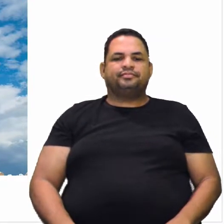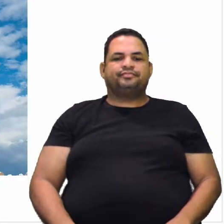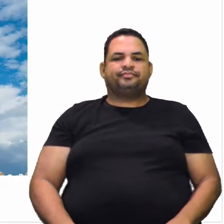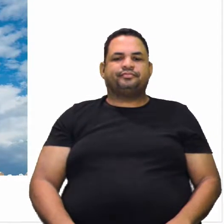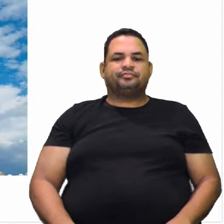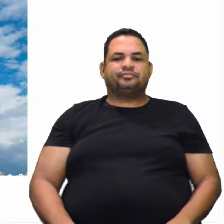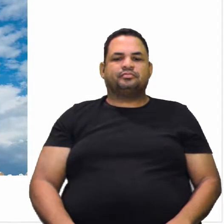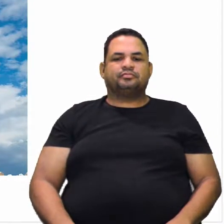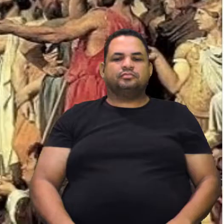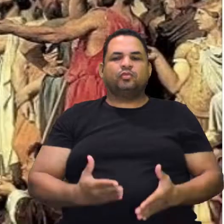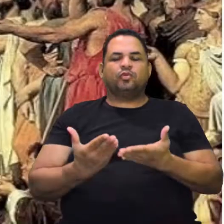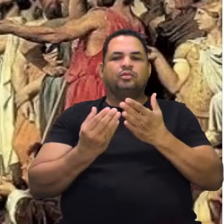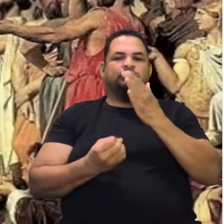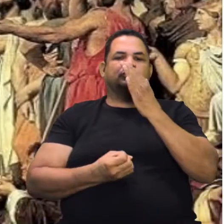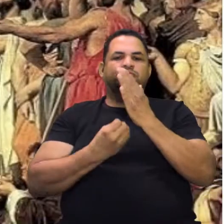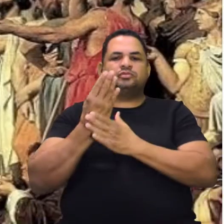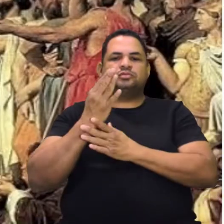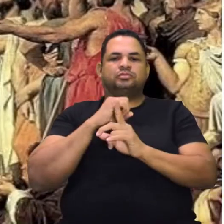aparecem, essa sociedade?